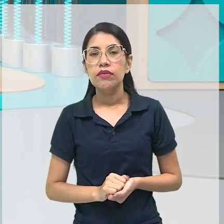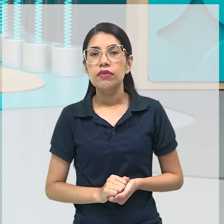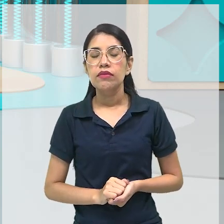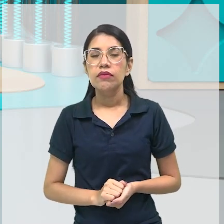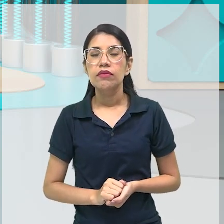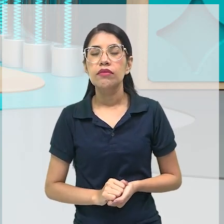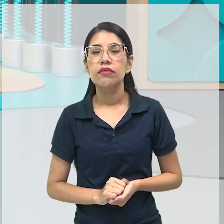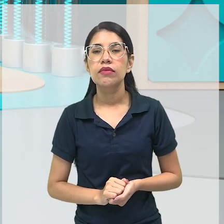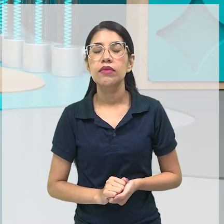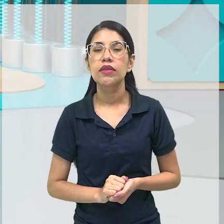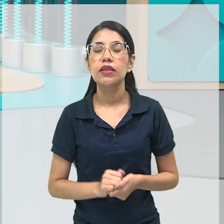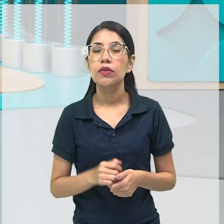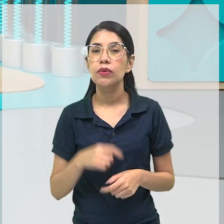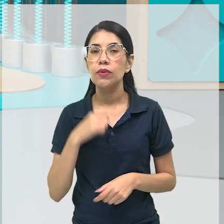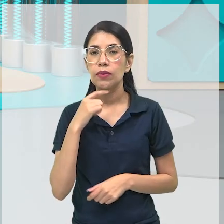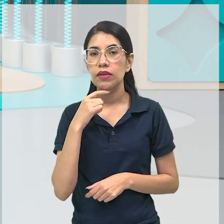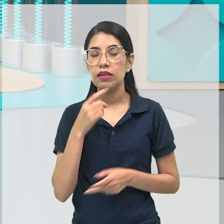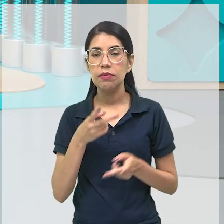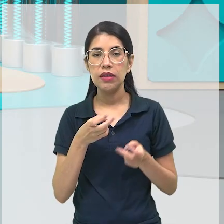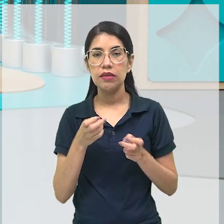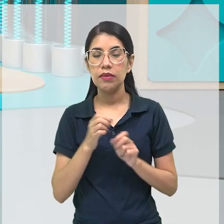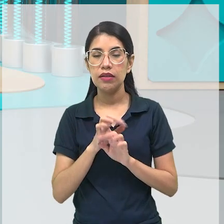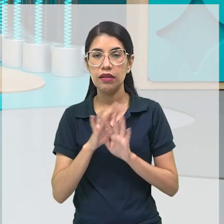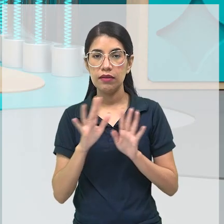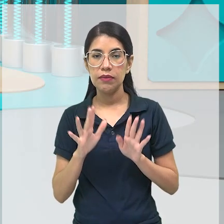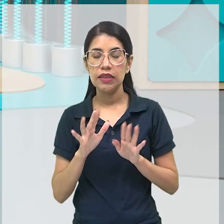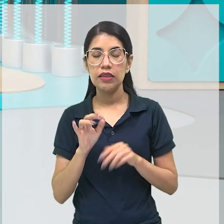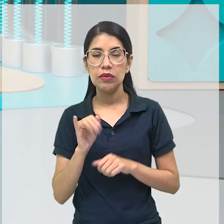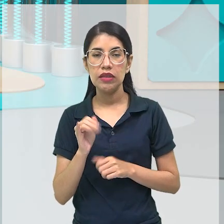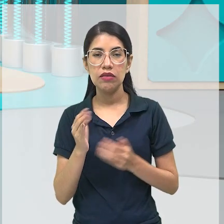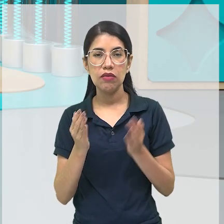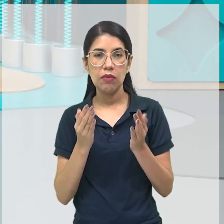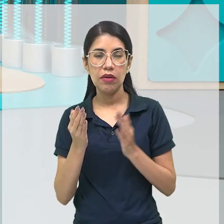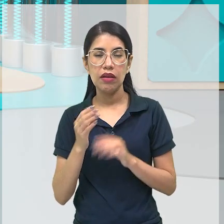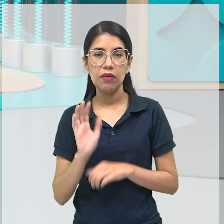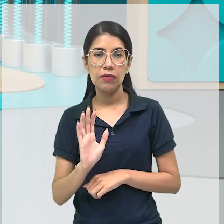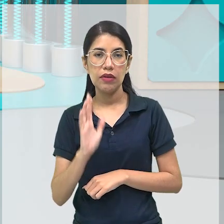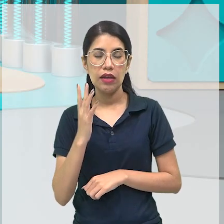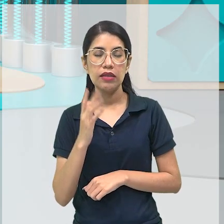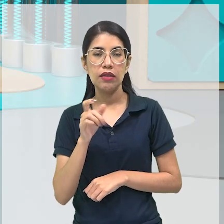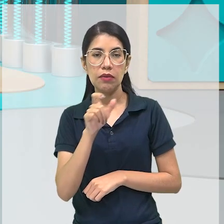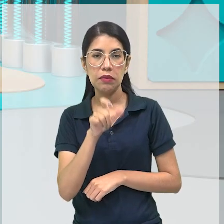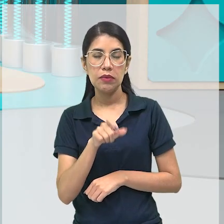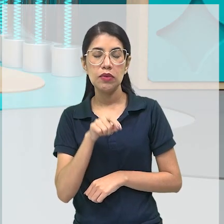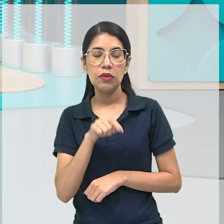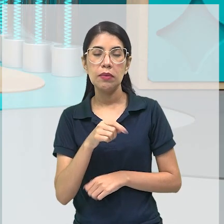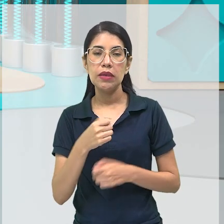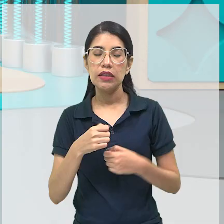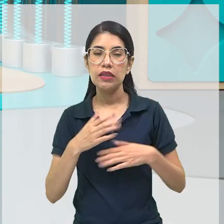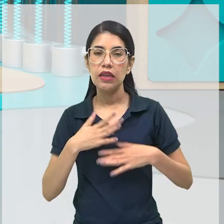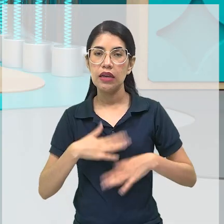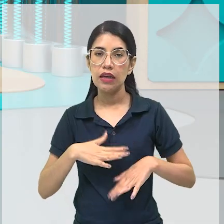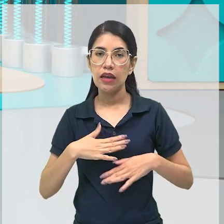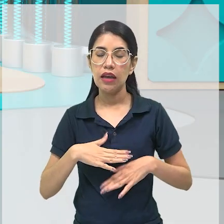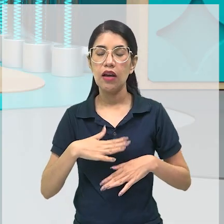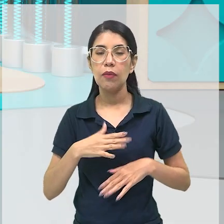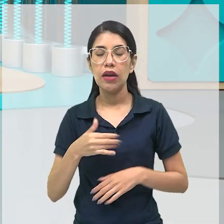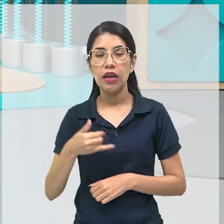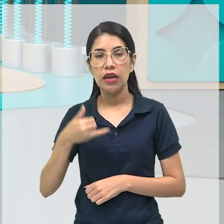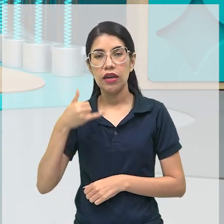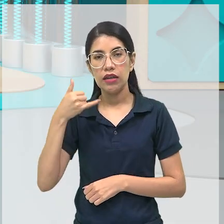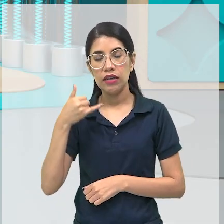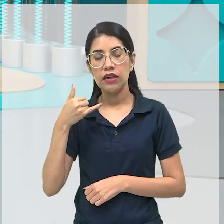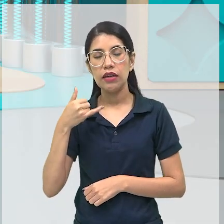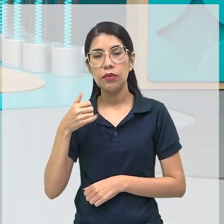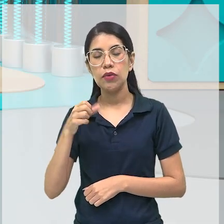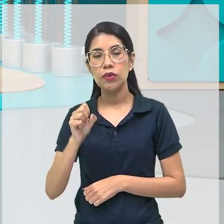são mais difíceis de detectar. Por isso, quando suspeitar que está ocorrendo com alguém, mantenha calma, contate imediatamente o